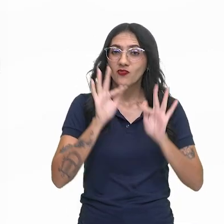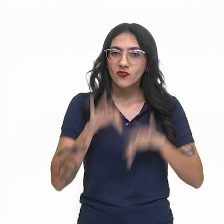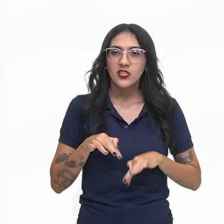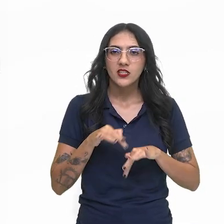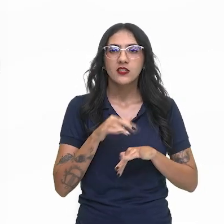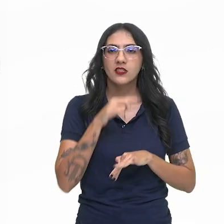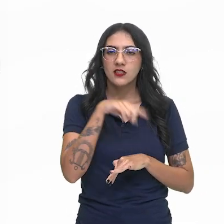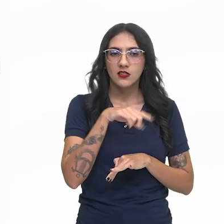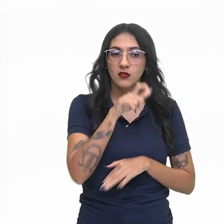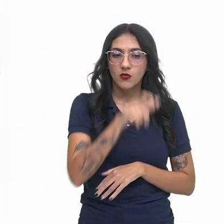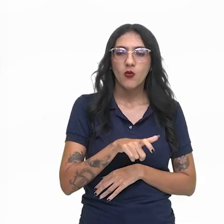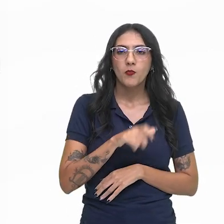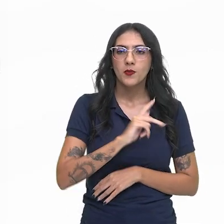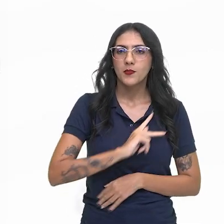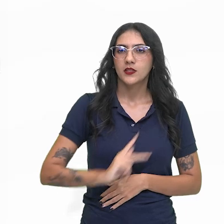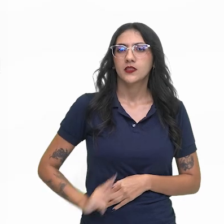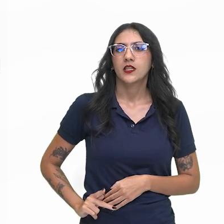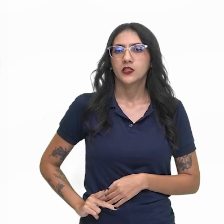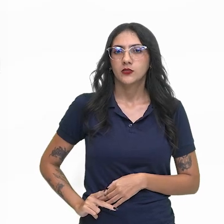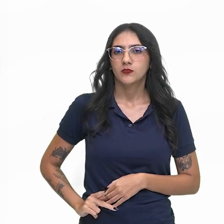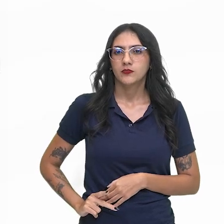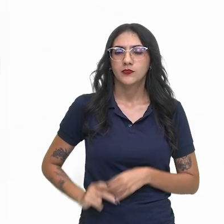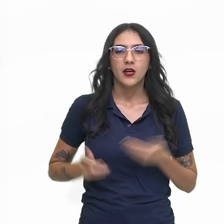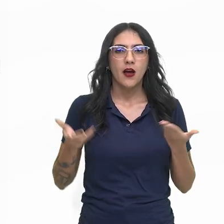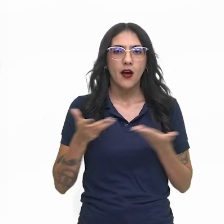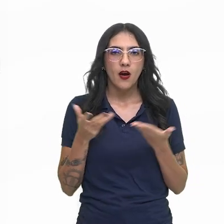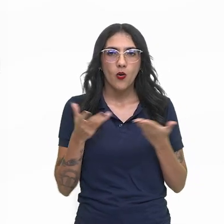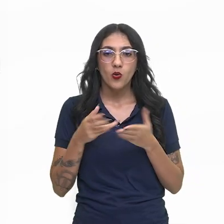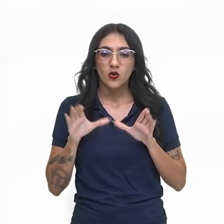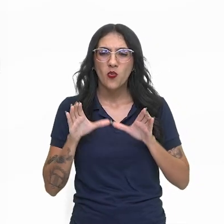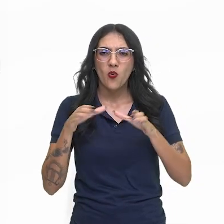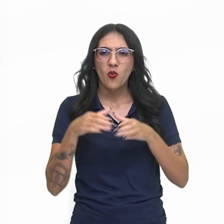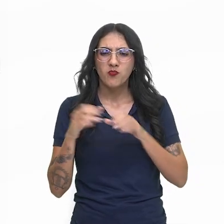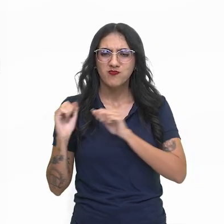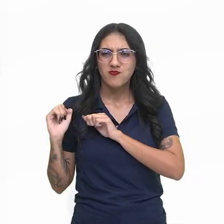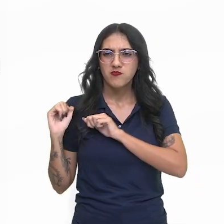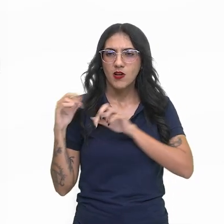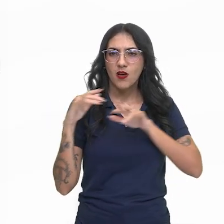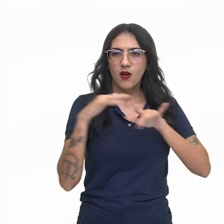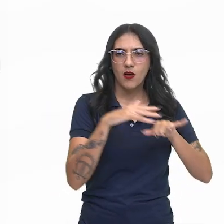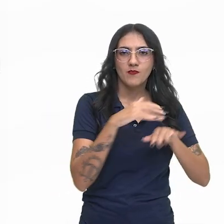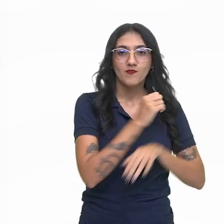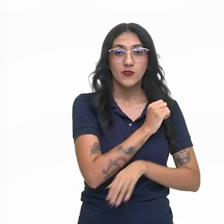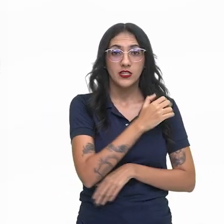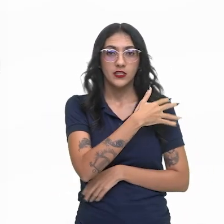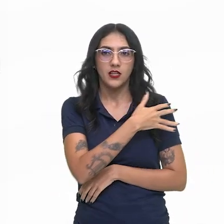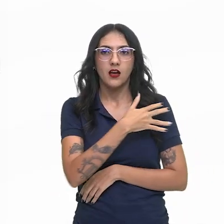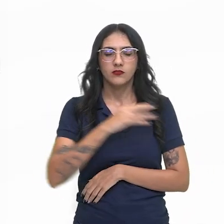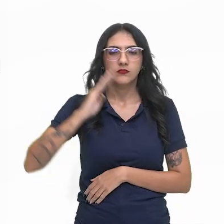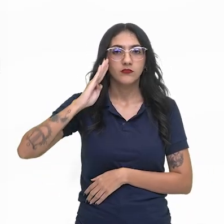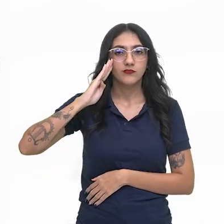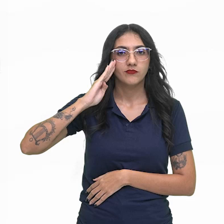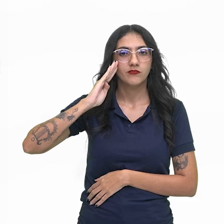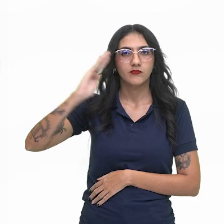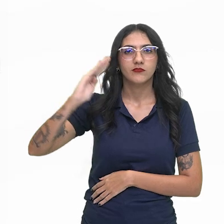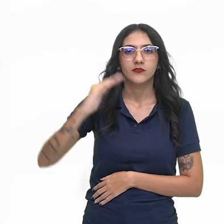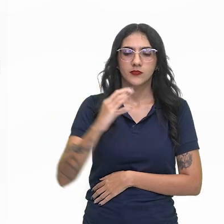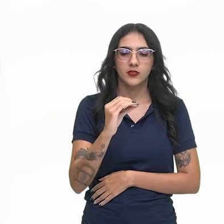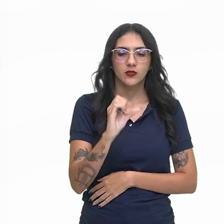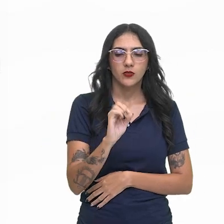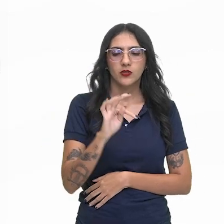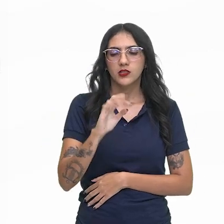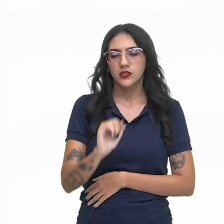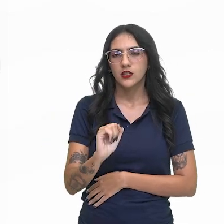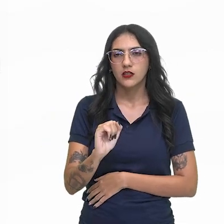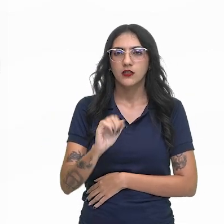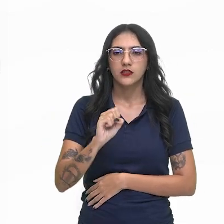João Goulart e o poder é ocupado por uma junta militar formada pelo general Costa e Silva,